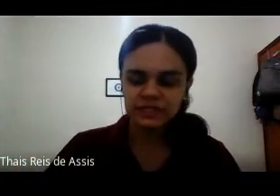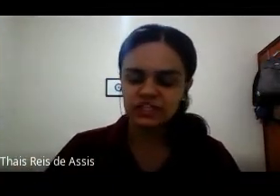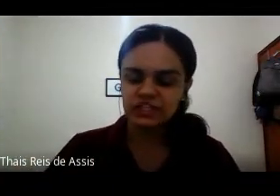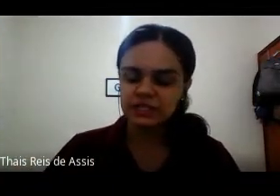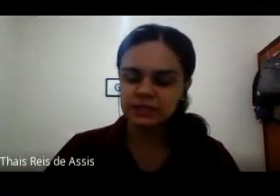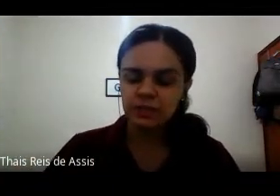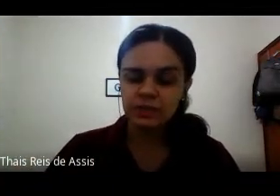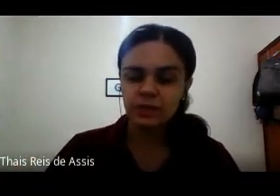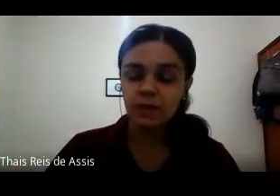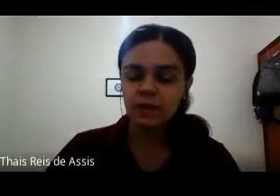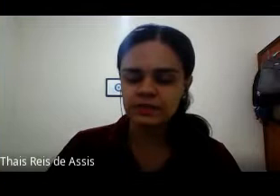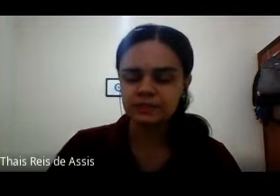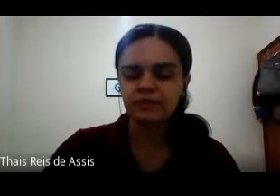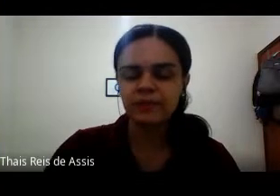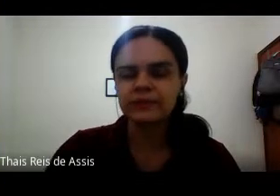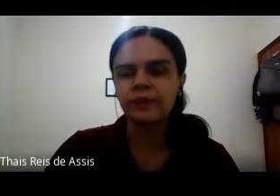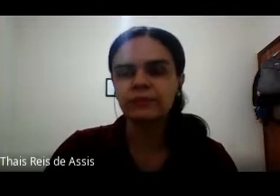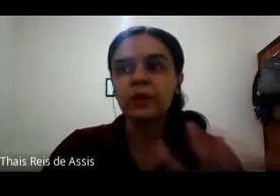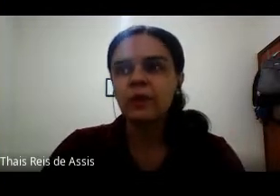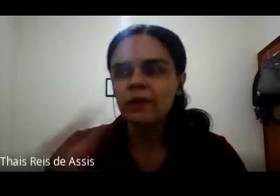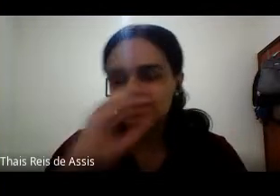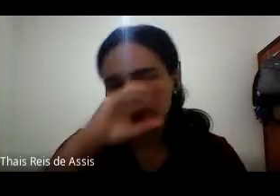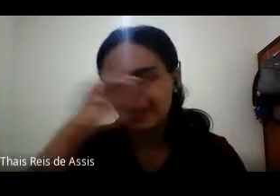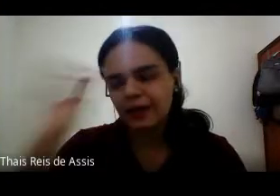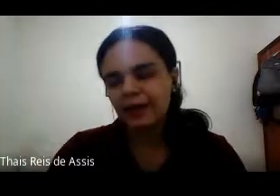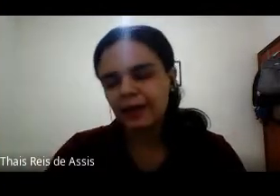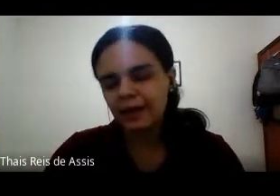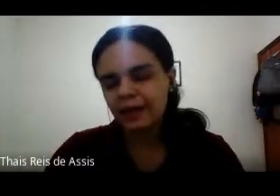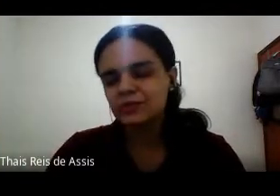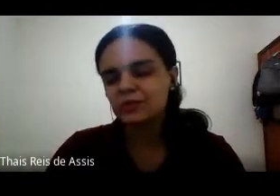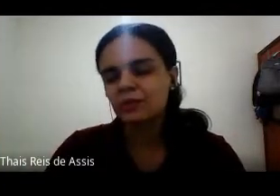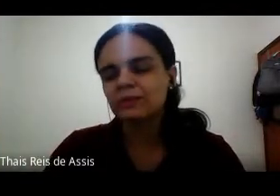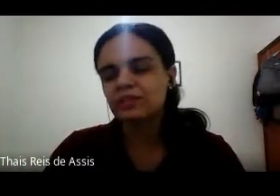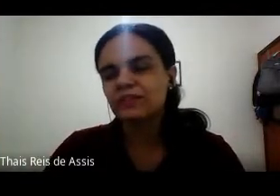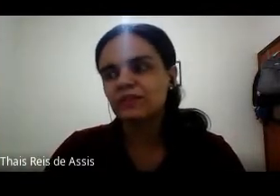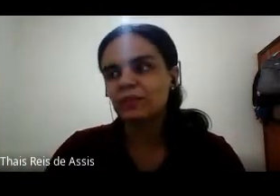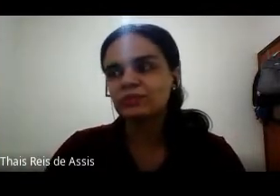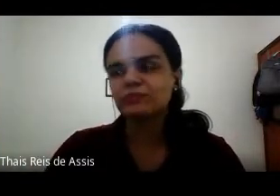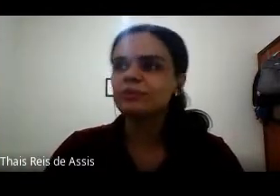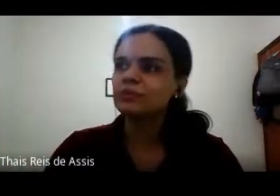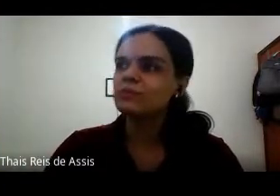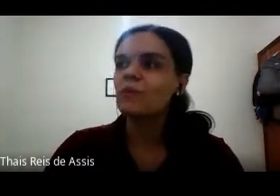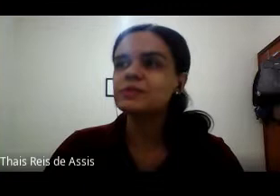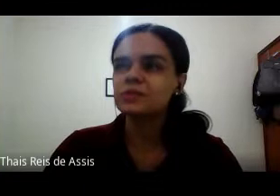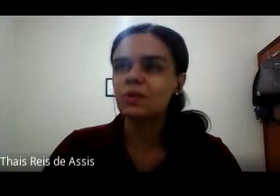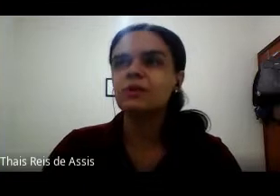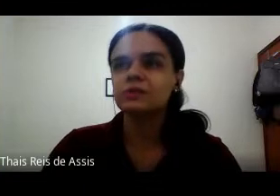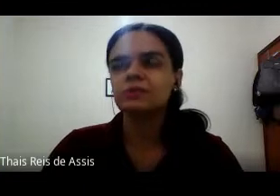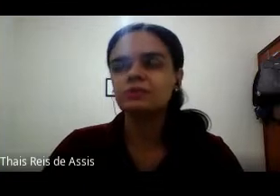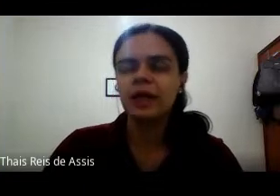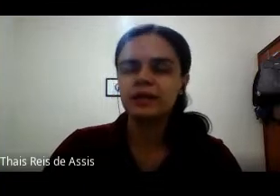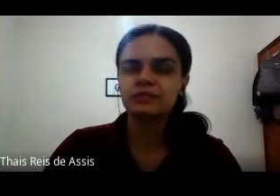sendo exigidas algumas coisas para a formação. Hoje, como a gente está vendo no modismo, algumas